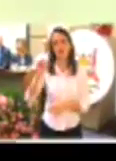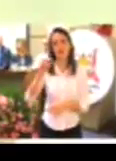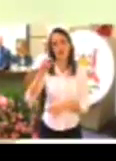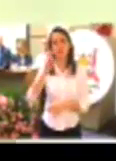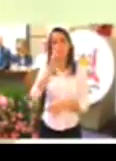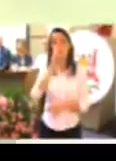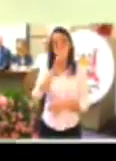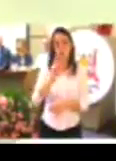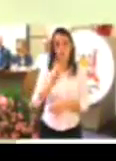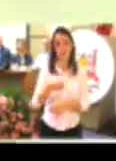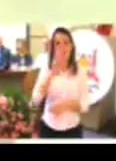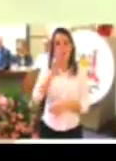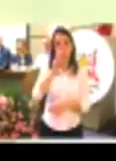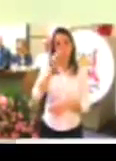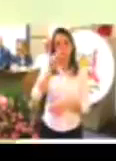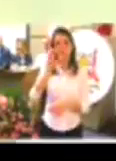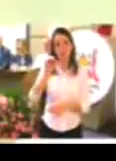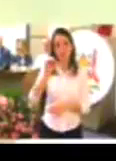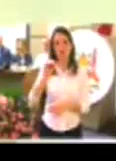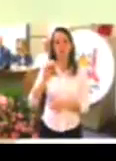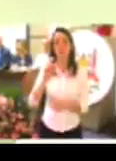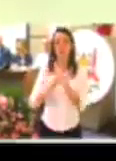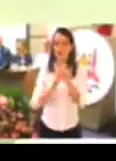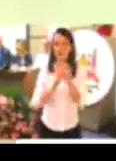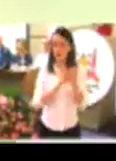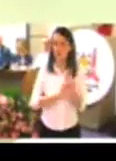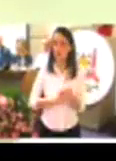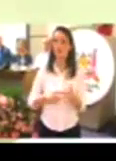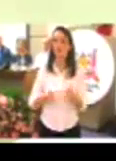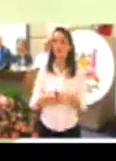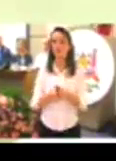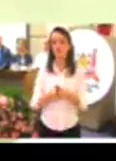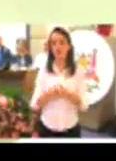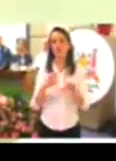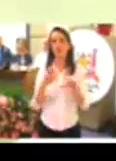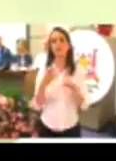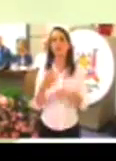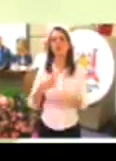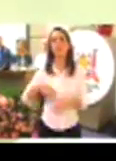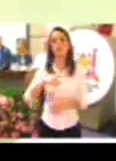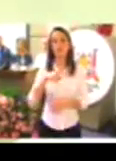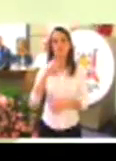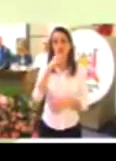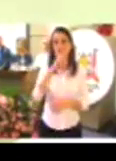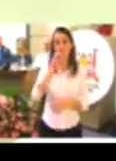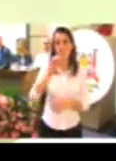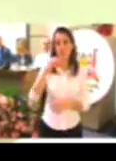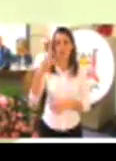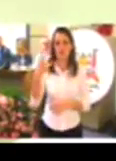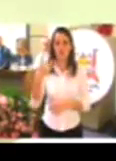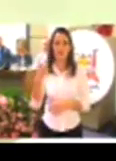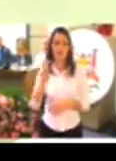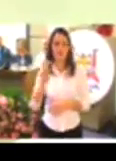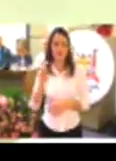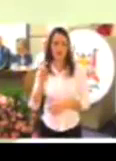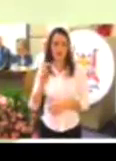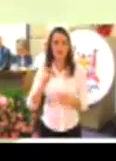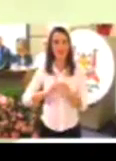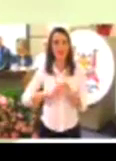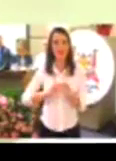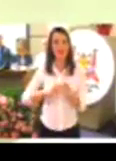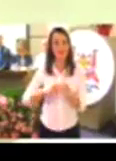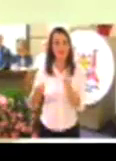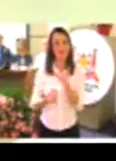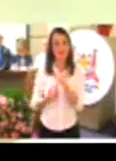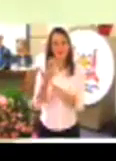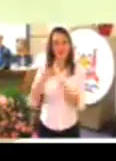5.570 municípios, 26 estados e o Distrito Federal, somos a 105ª cidade no país